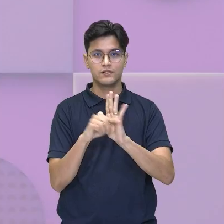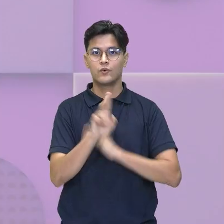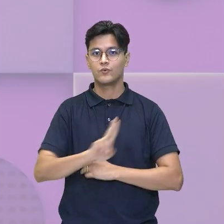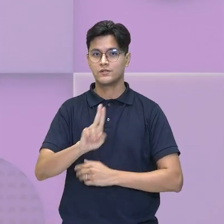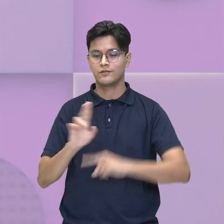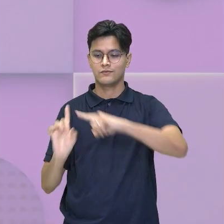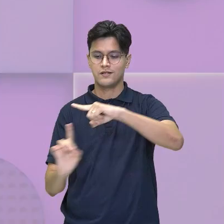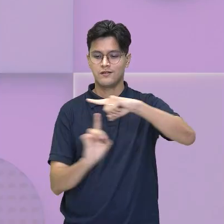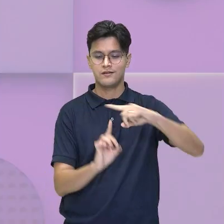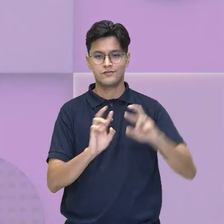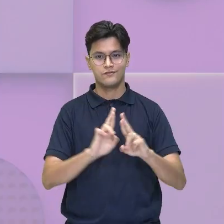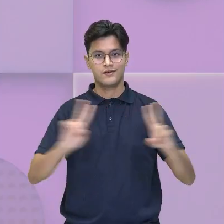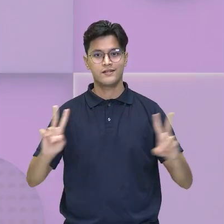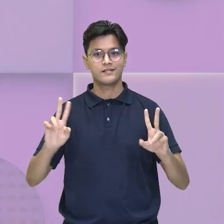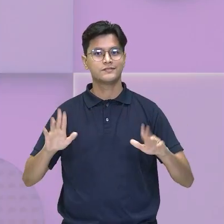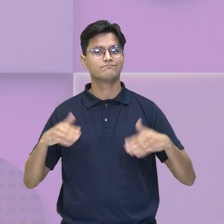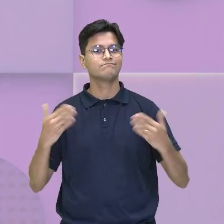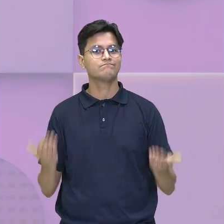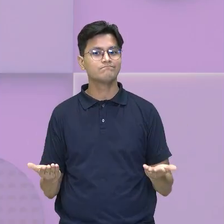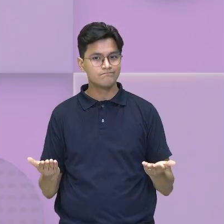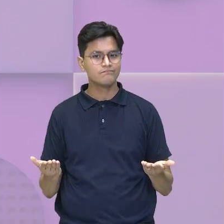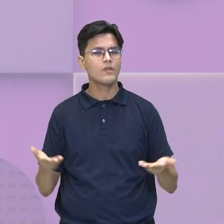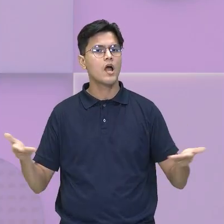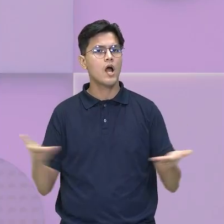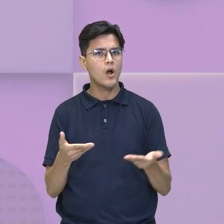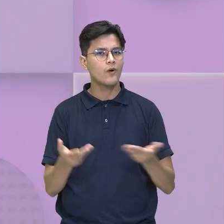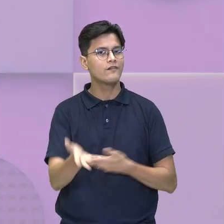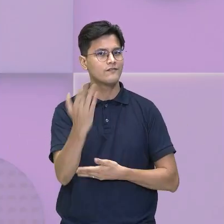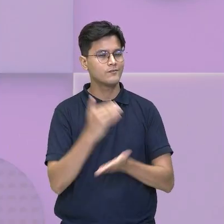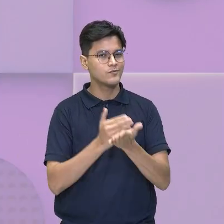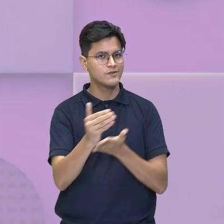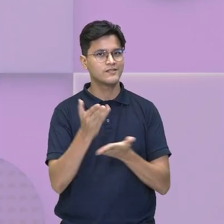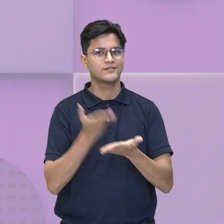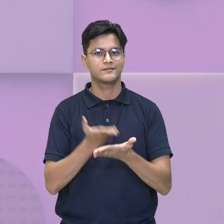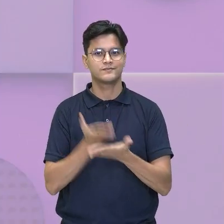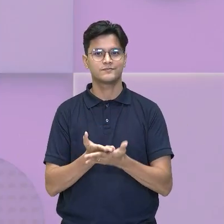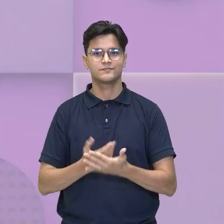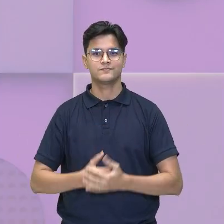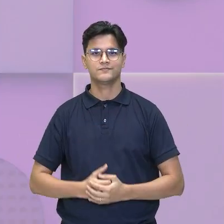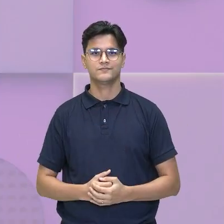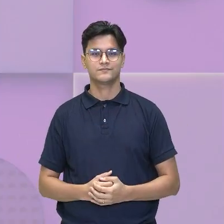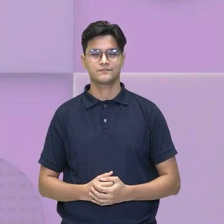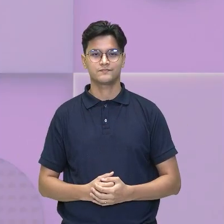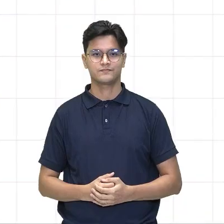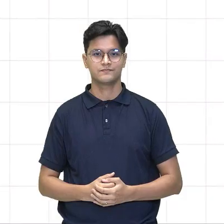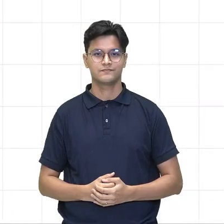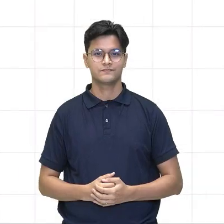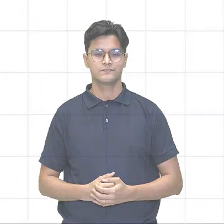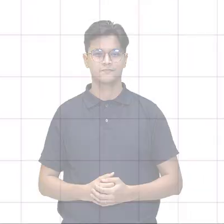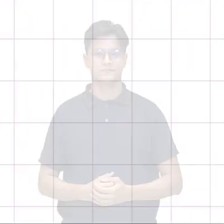diferentes. Muito bem, então vamos iniciar a nossa aula.